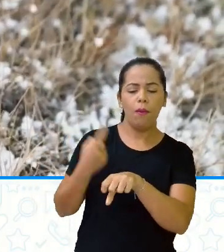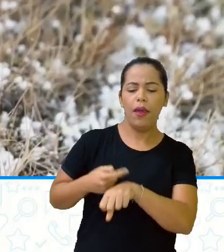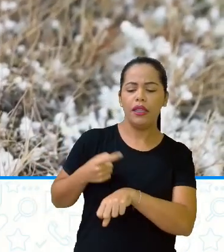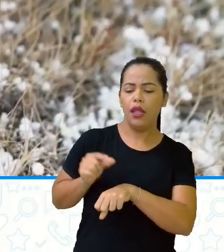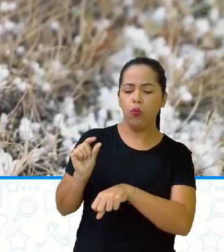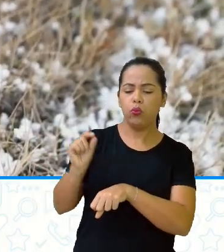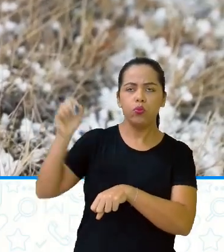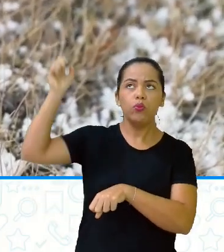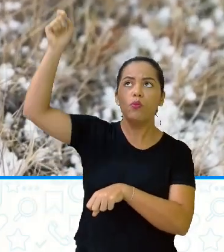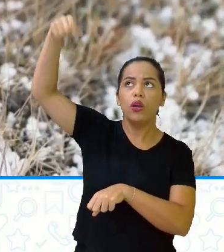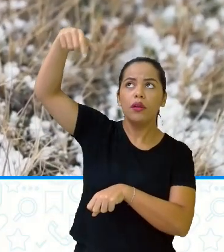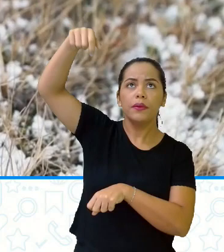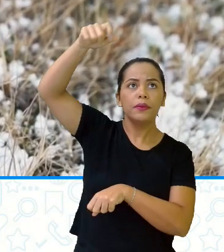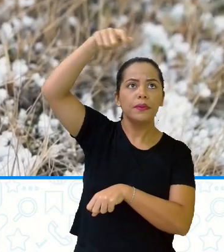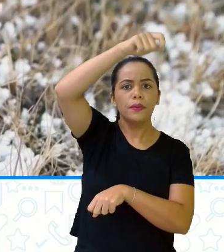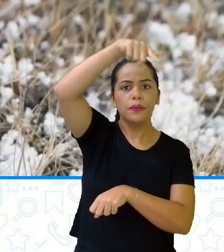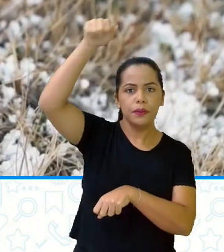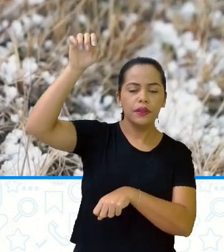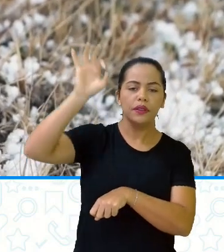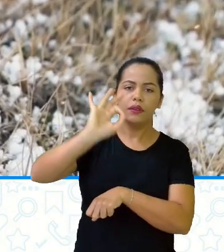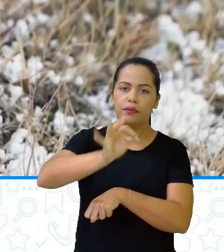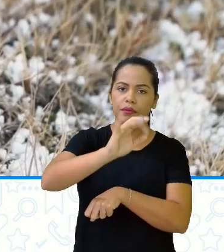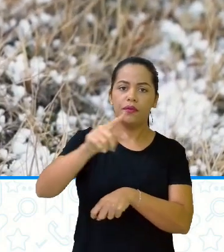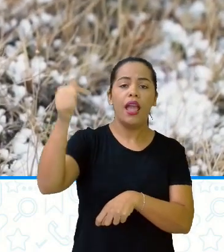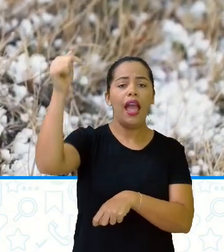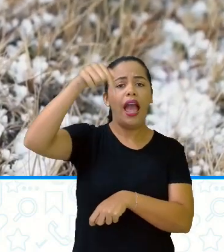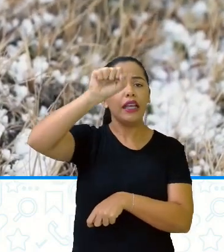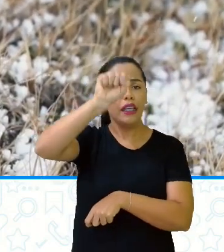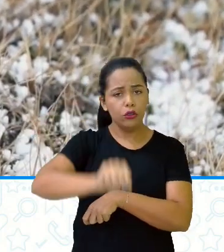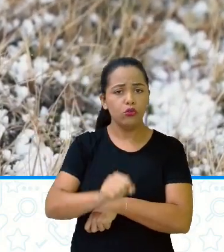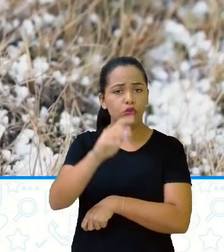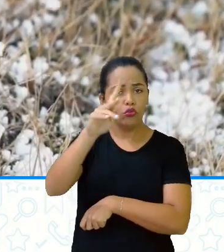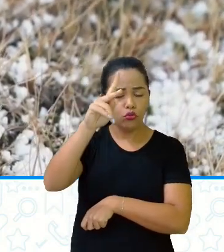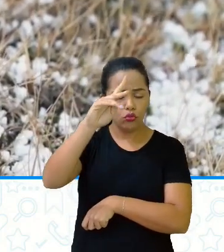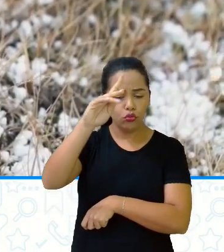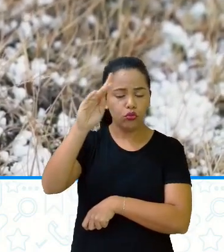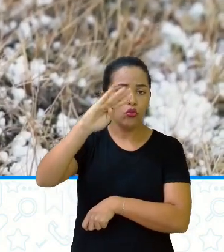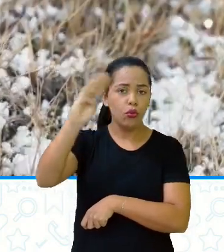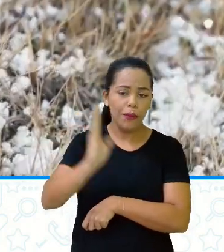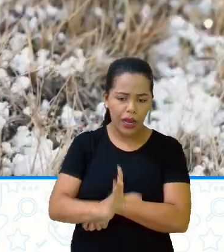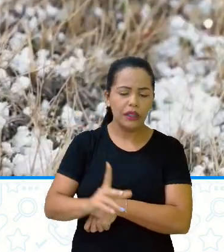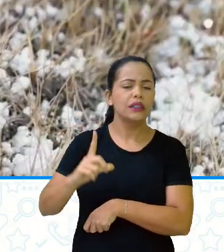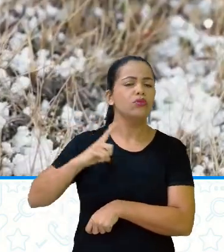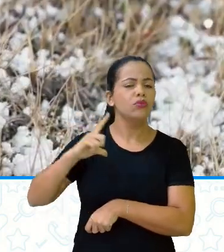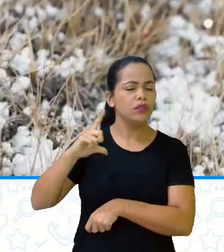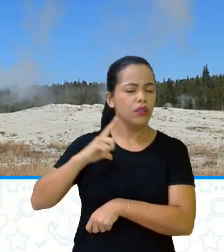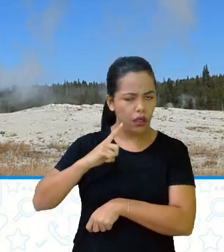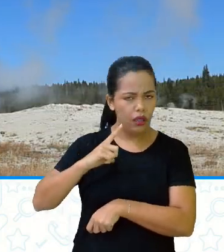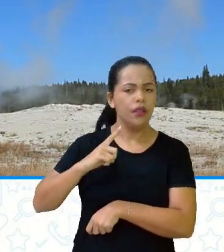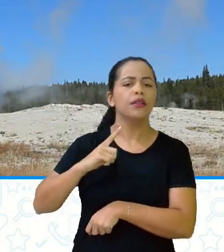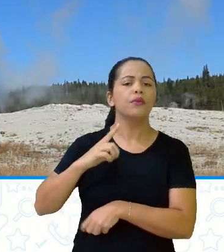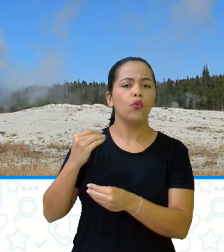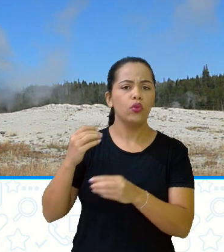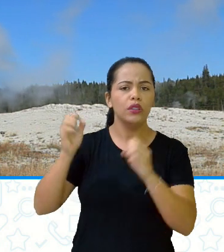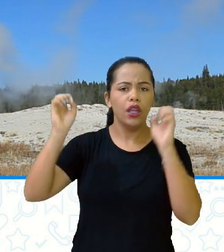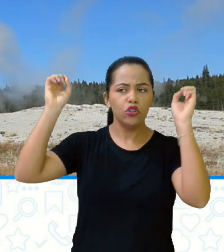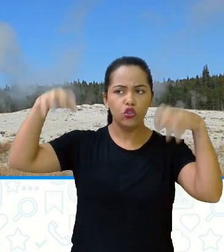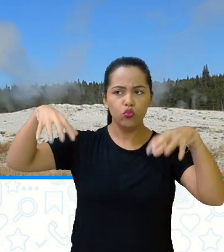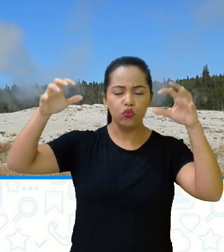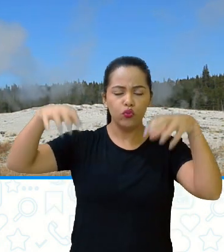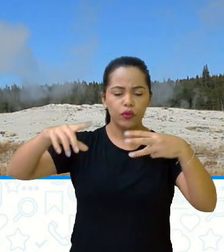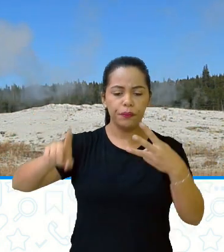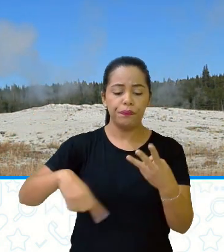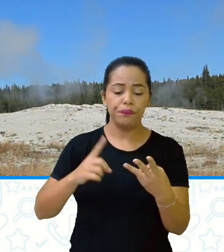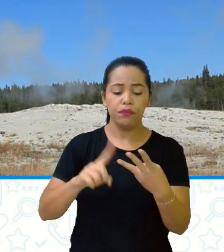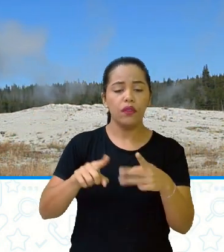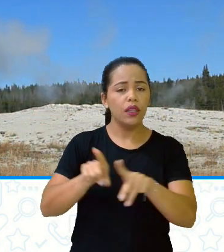que caem do céu, tá certo? Aqui no sul do país acontece muita chuva de granizo. Também a gente pode encontrar no seu